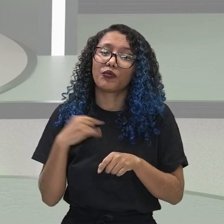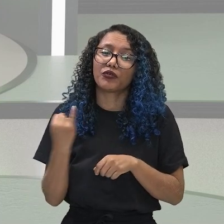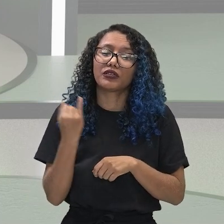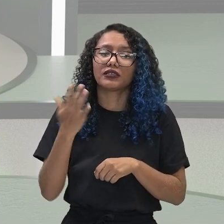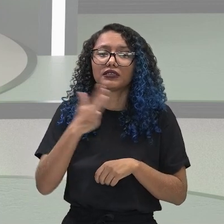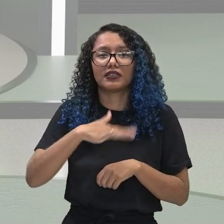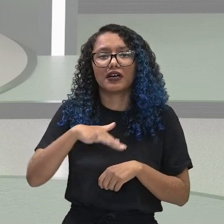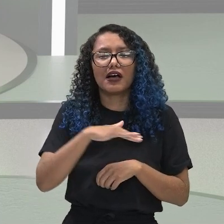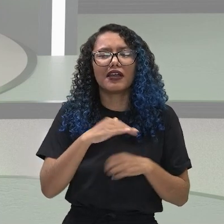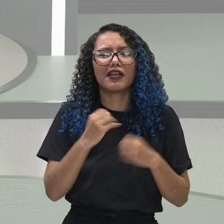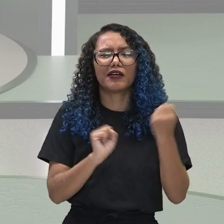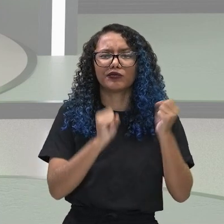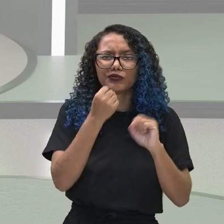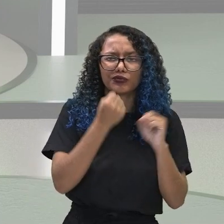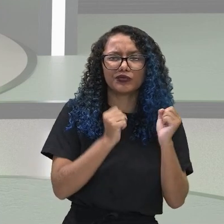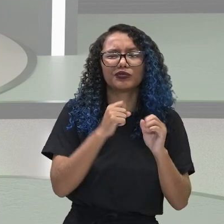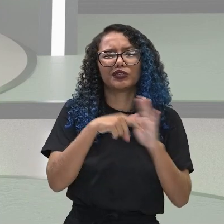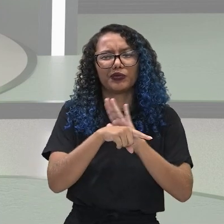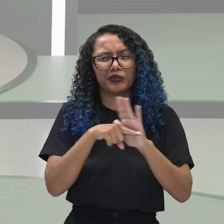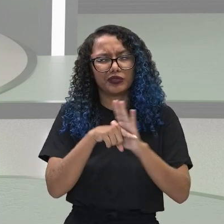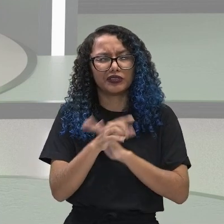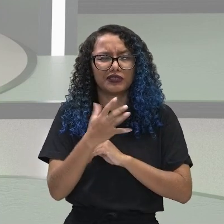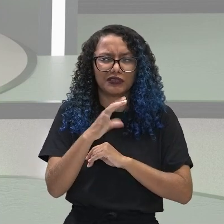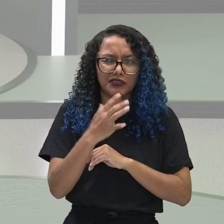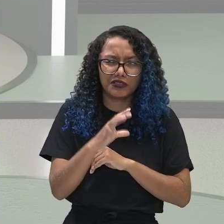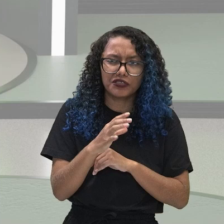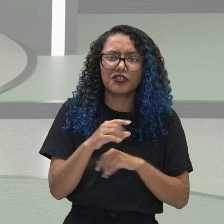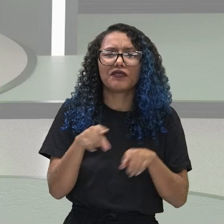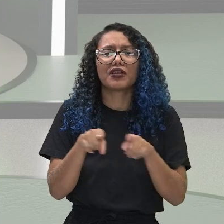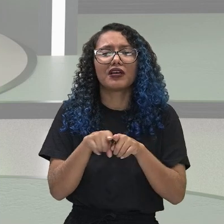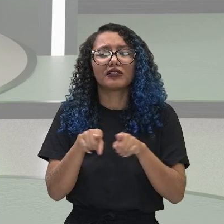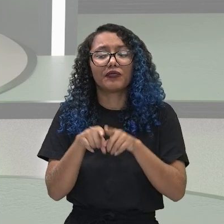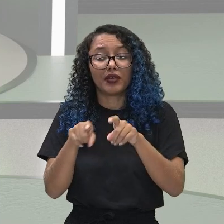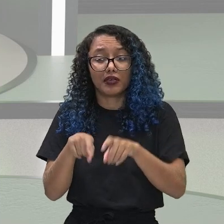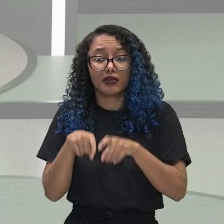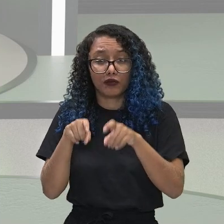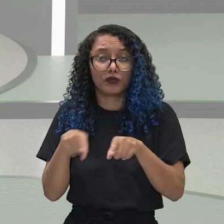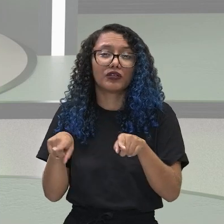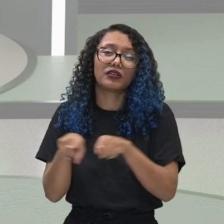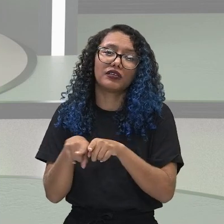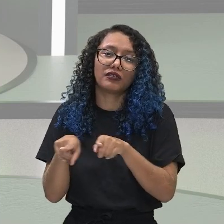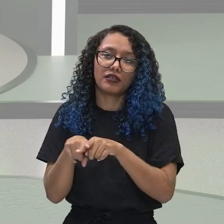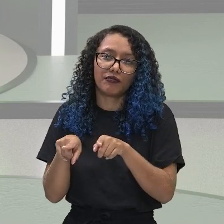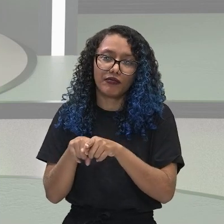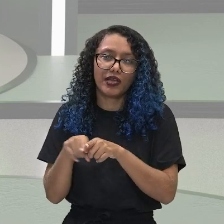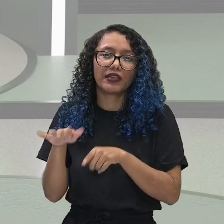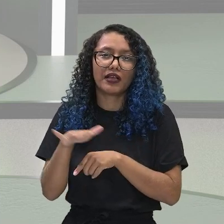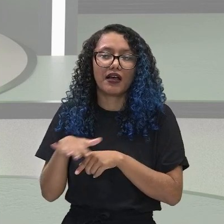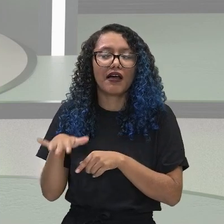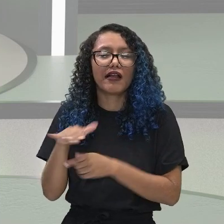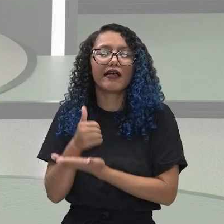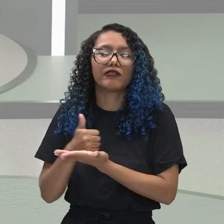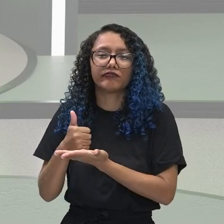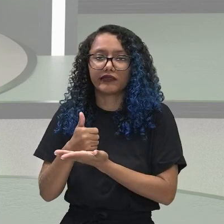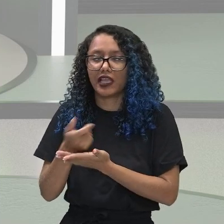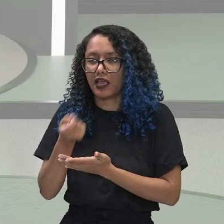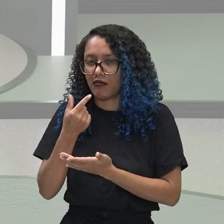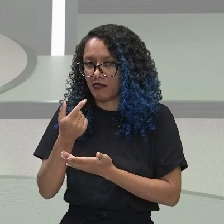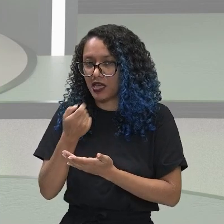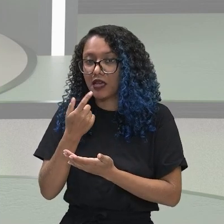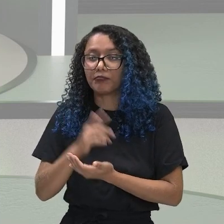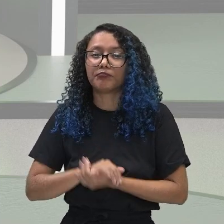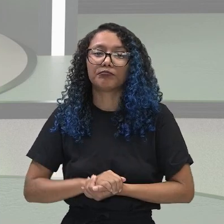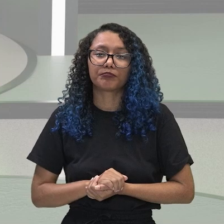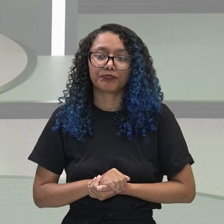pesquisa, na pesquisa científica, na agricultura e no setor farmacêutico.